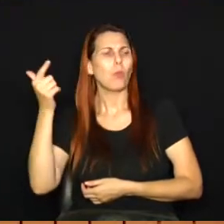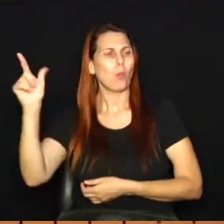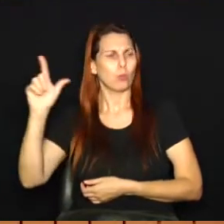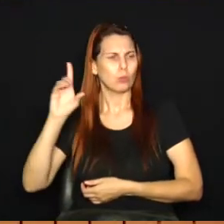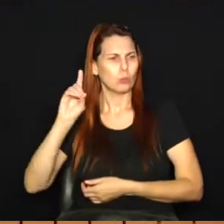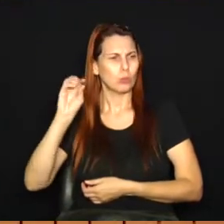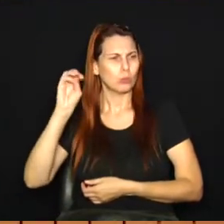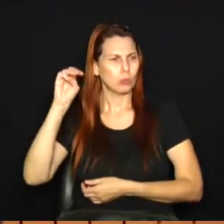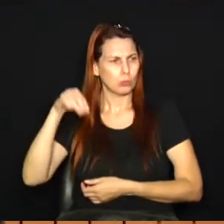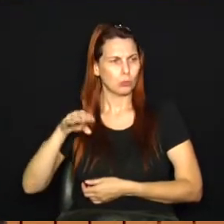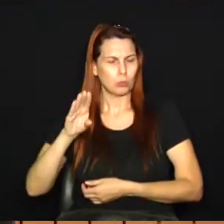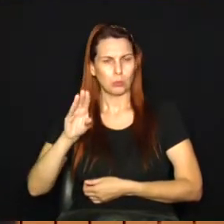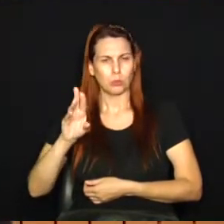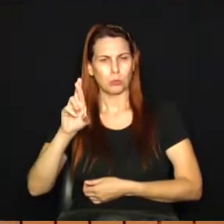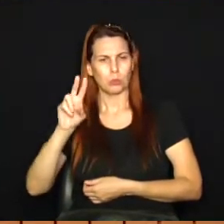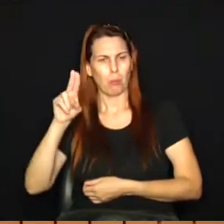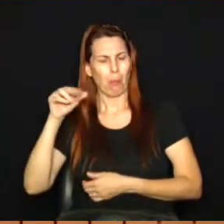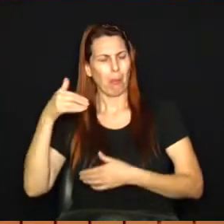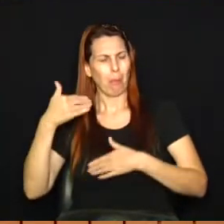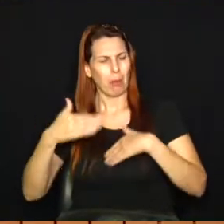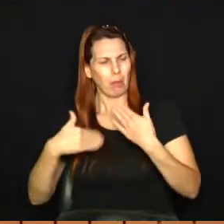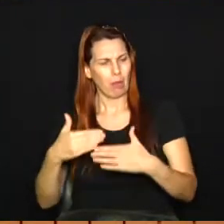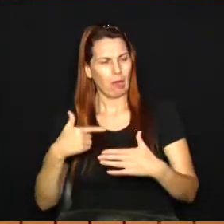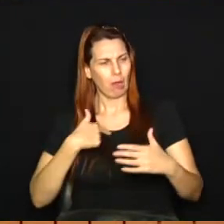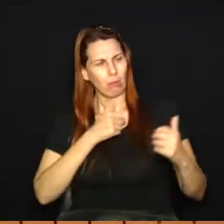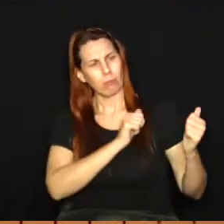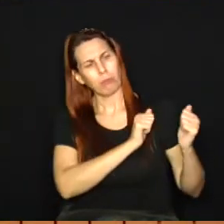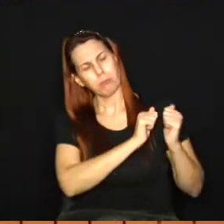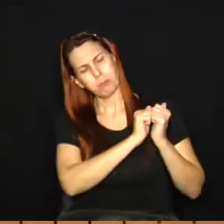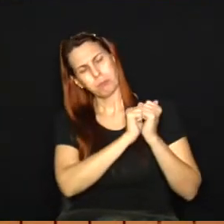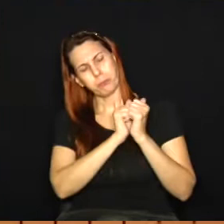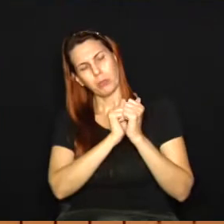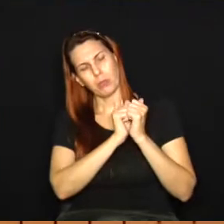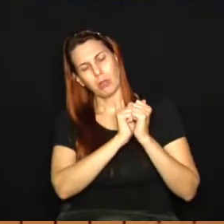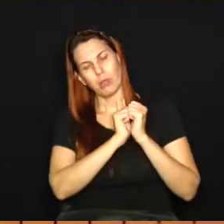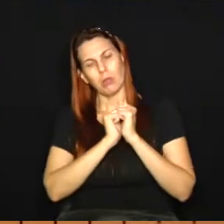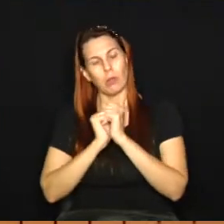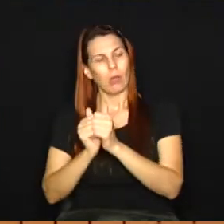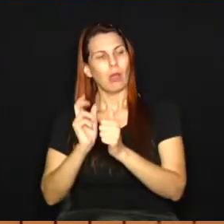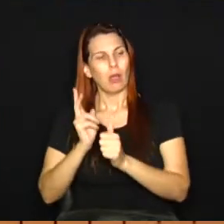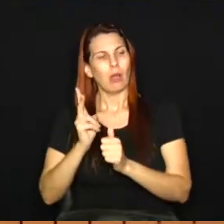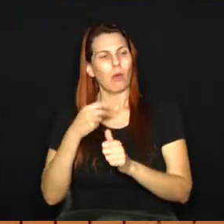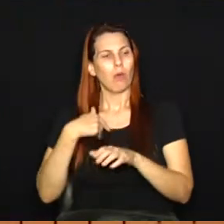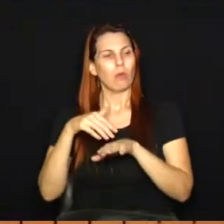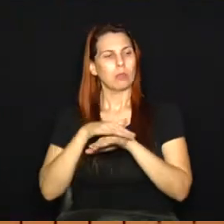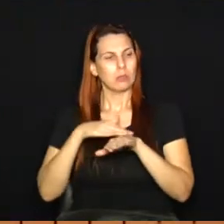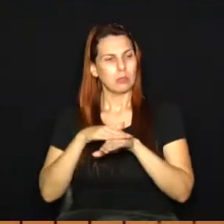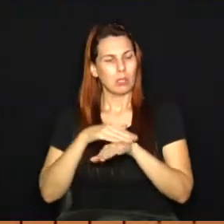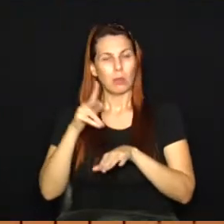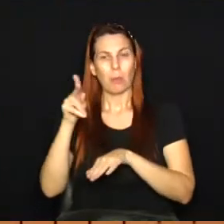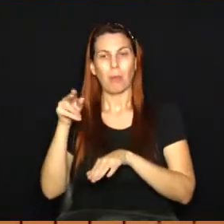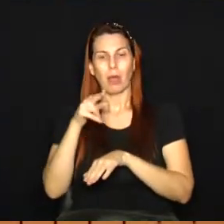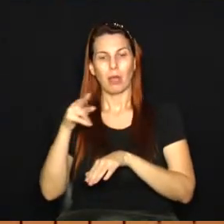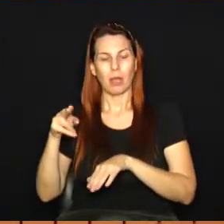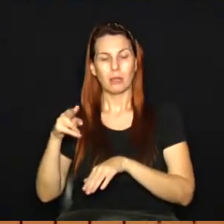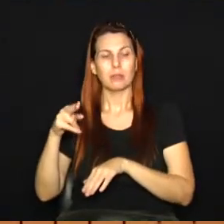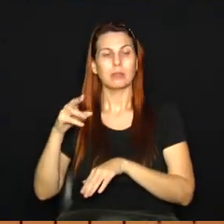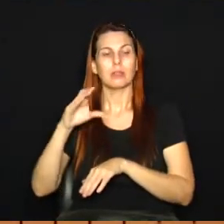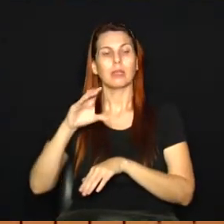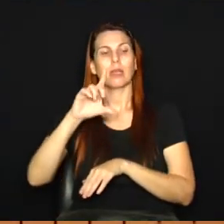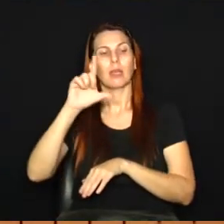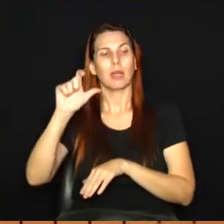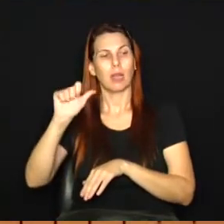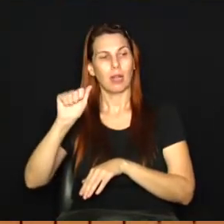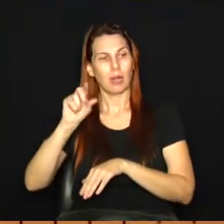processo todo, eu fui acompanhado por quase um ano todo conversando com meu ex-reitor, o padre Cláudio Menegas, e